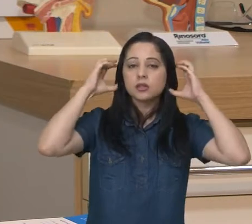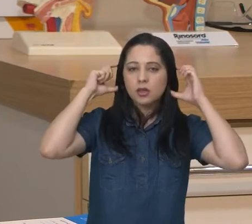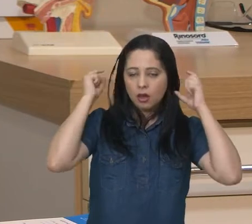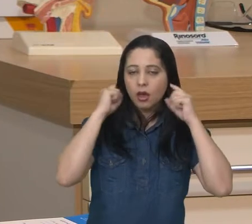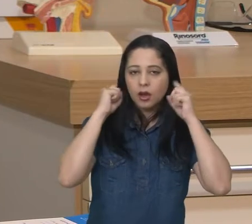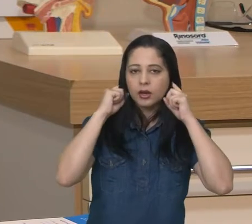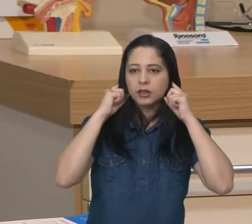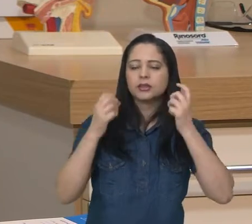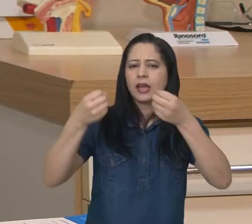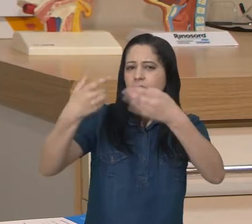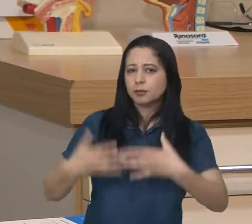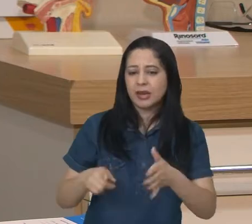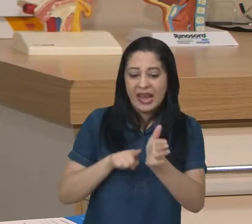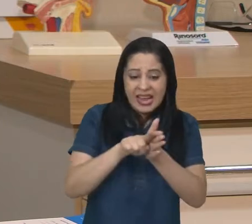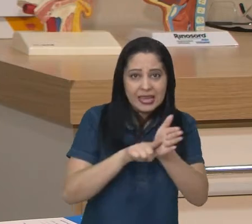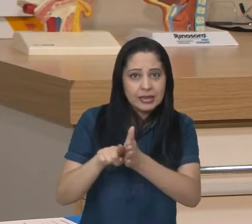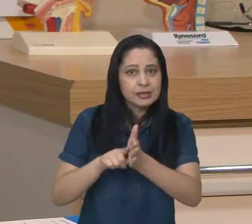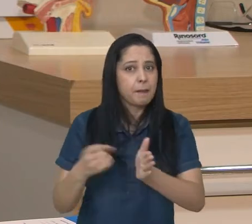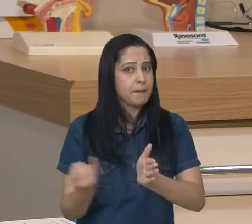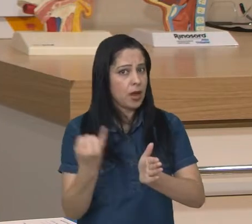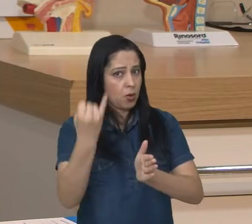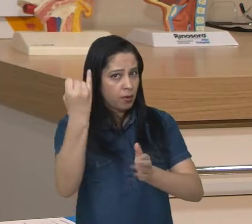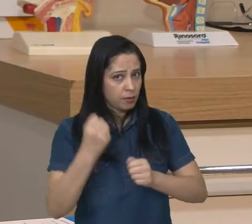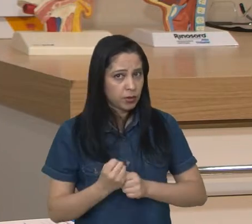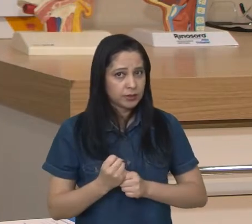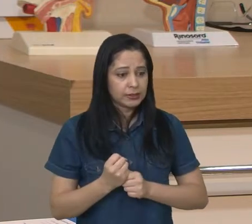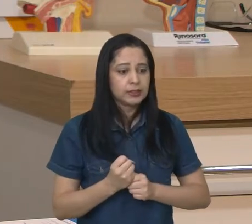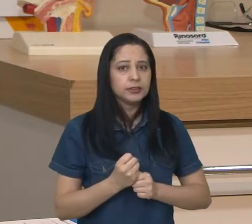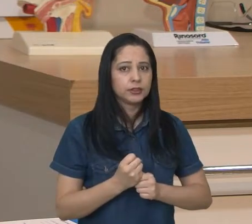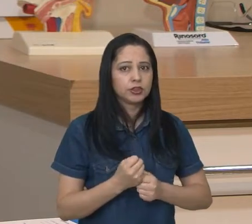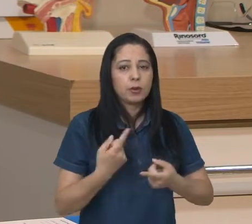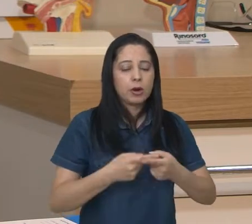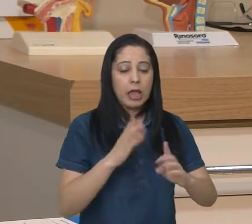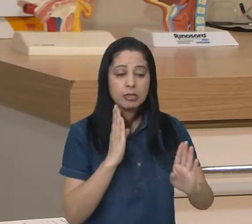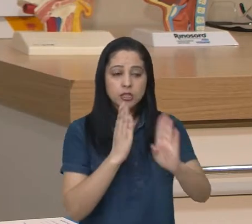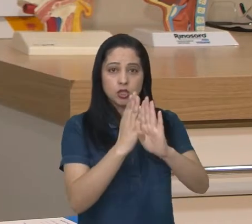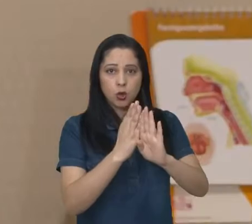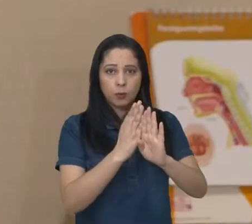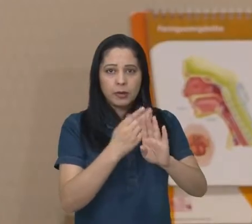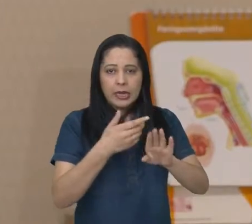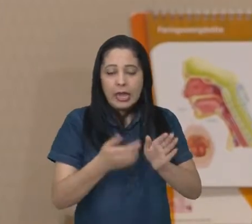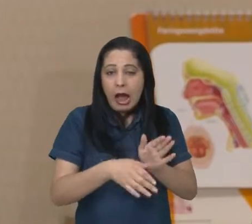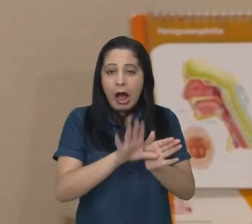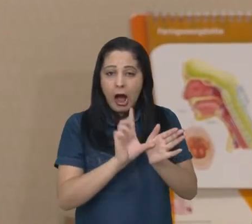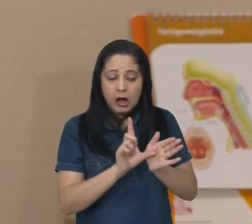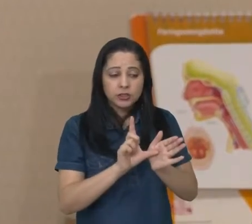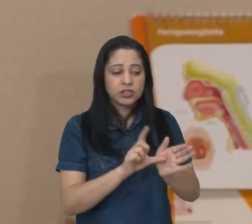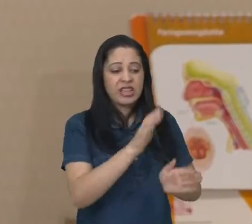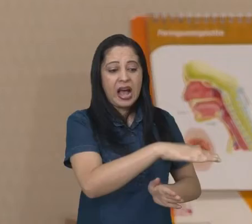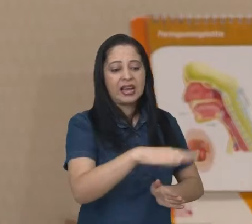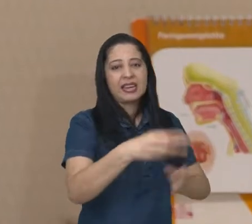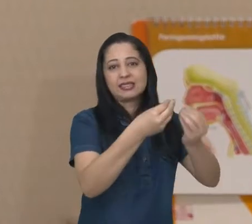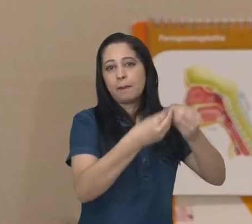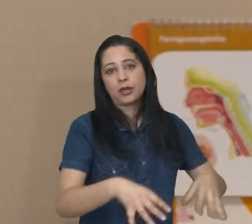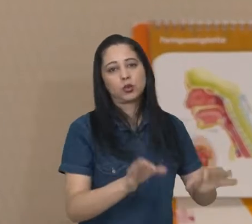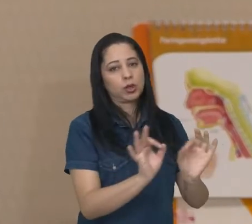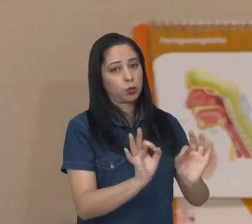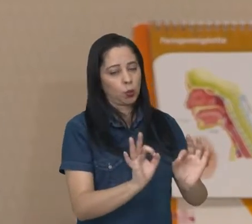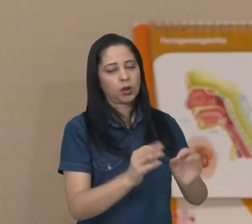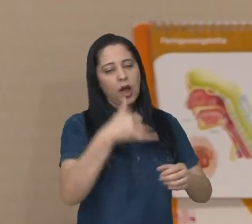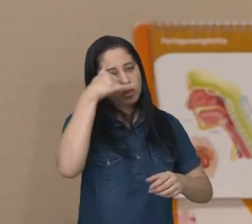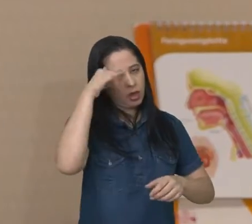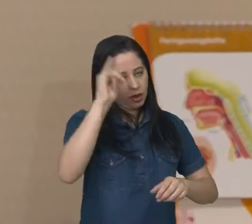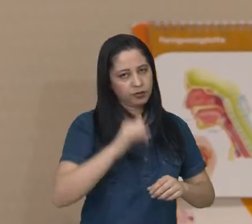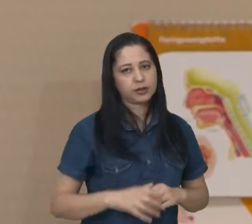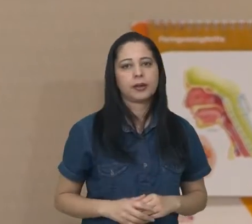médica otorrinolaringologista e afirma que esses exames são essenciais para que a criança não seja prejudicada no